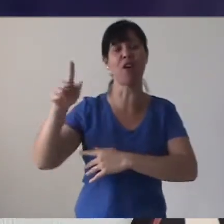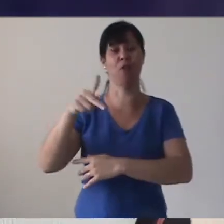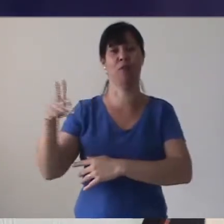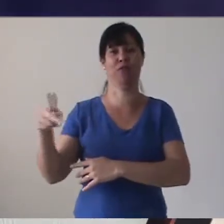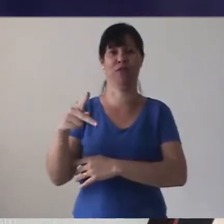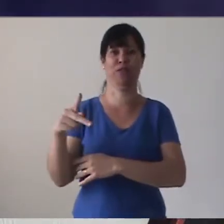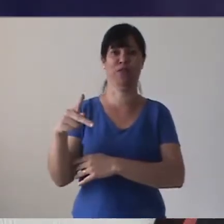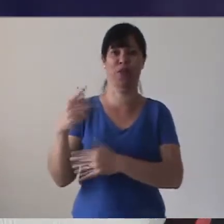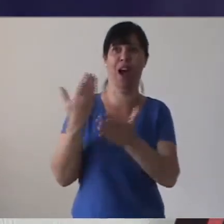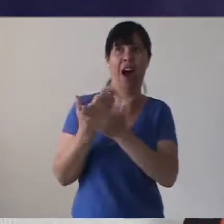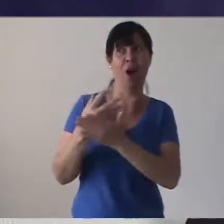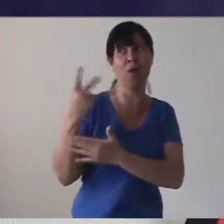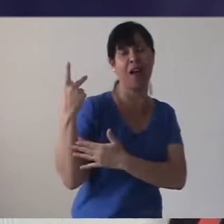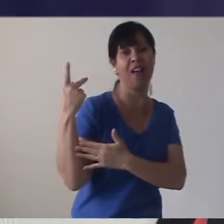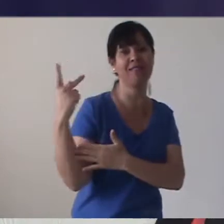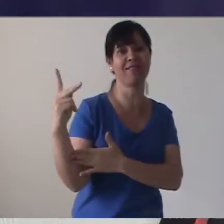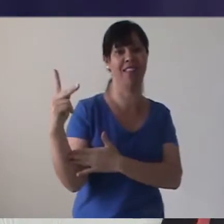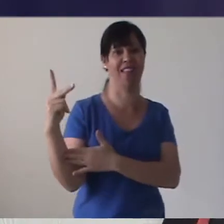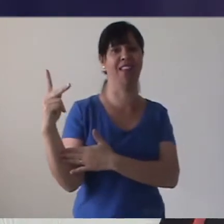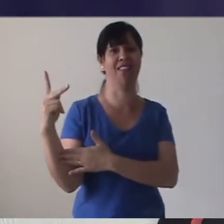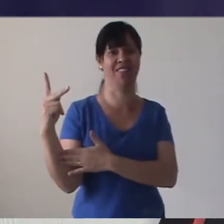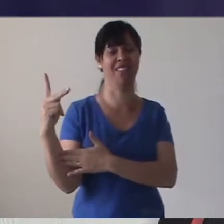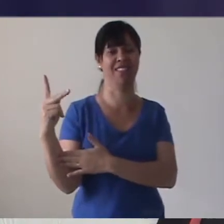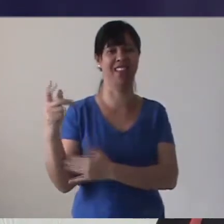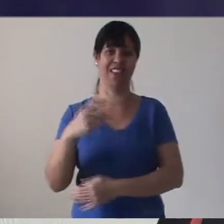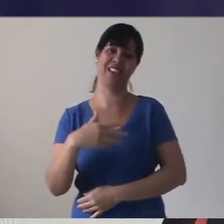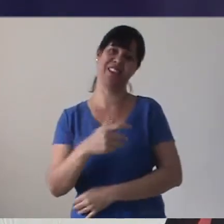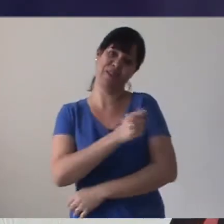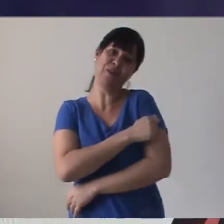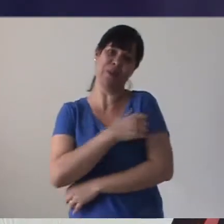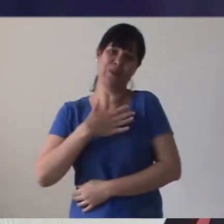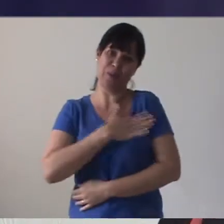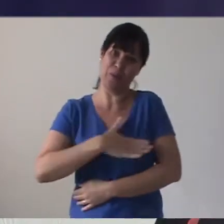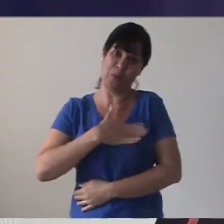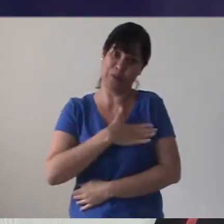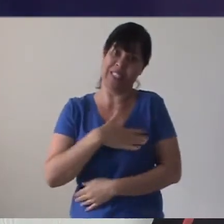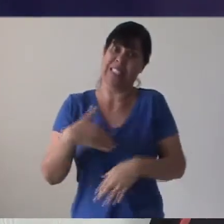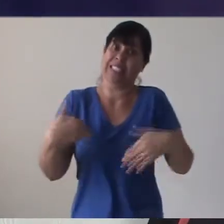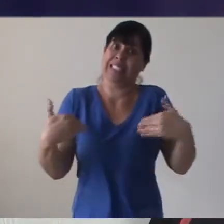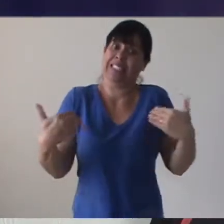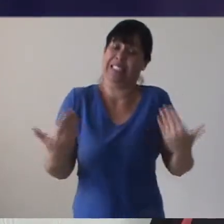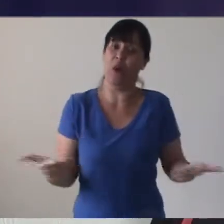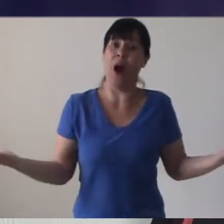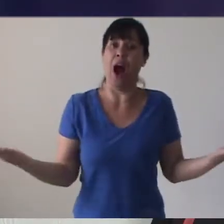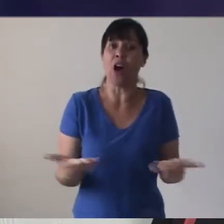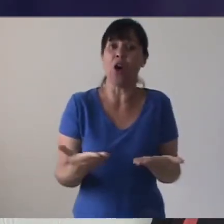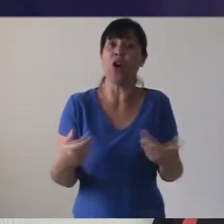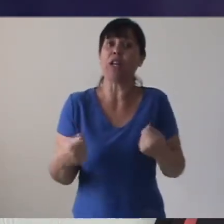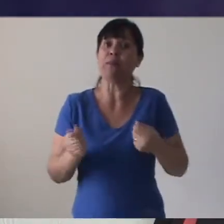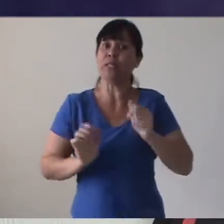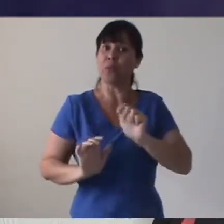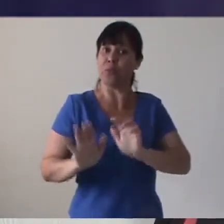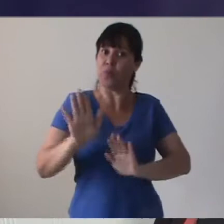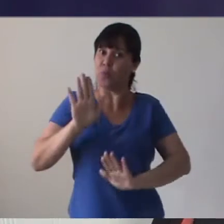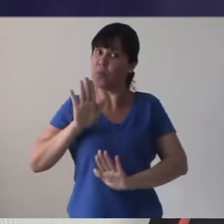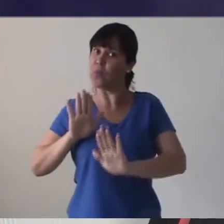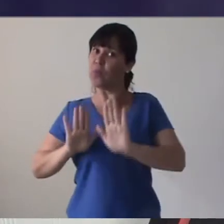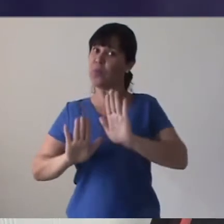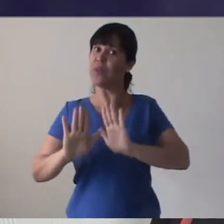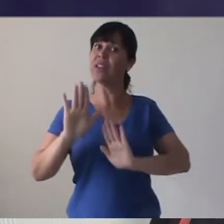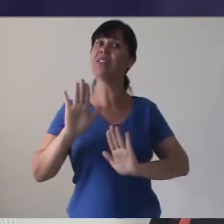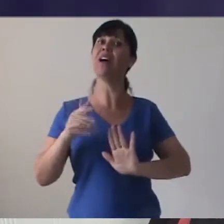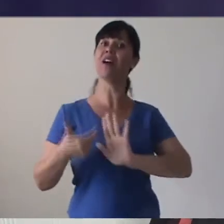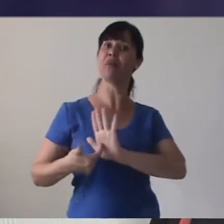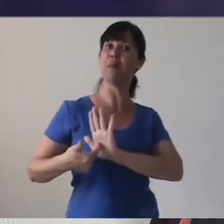a aula desse professor que o aluno tanto gosta. Então agora vem alguns cuidados que a gente tem que ter com a